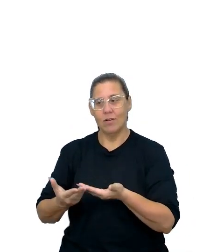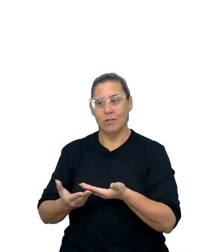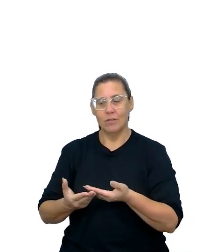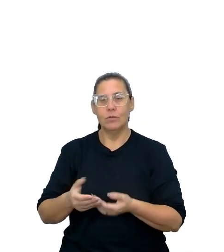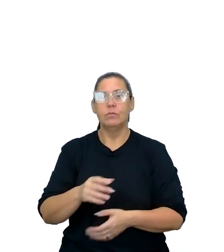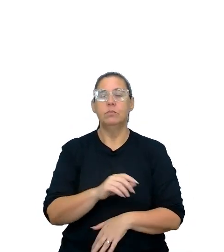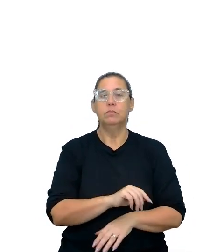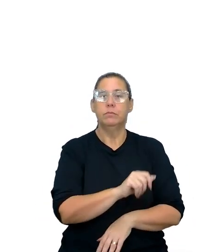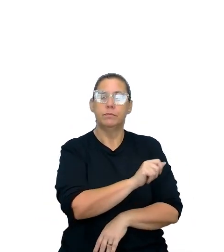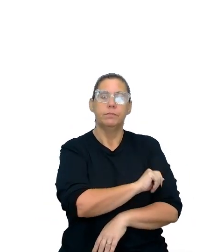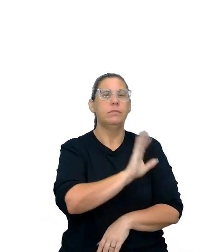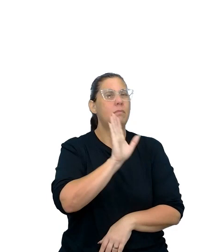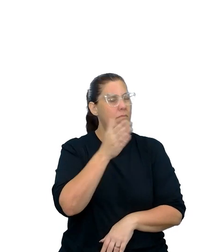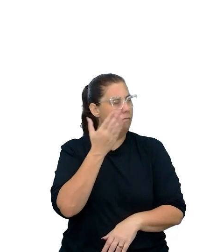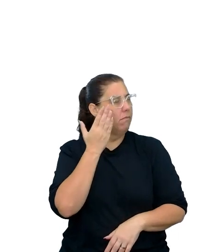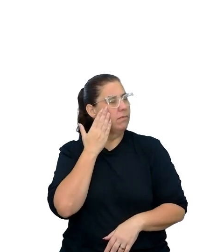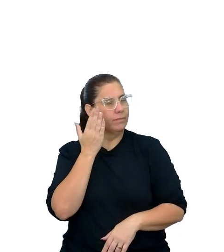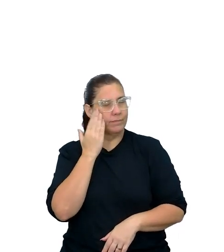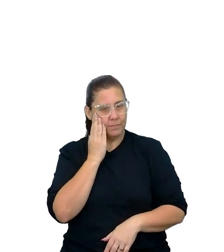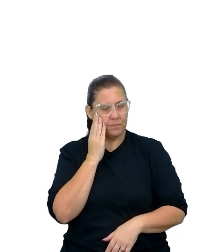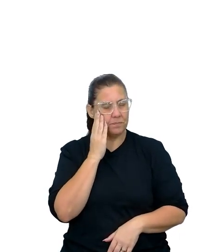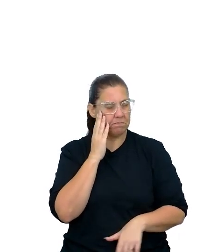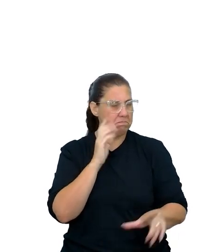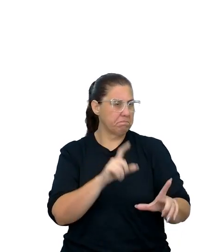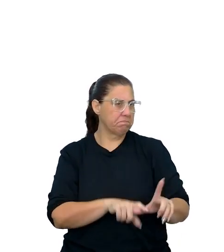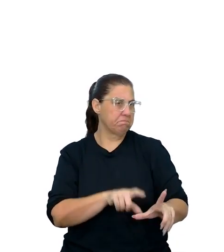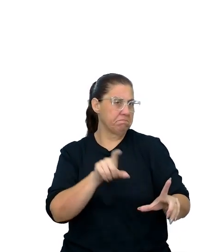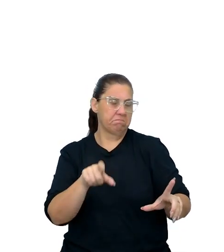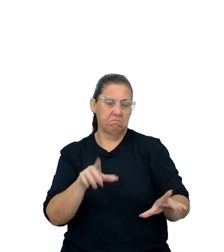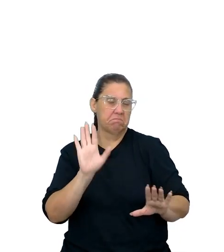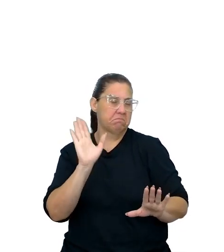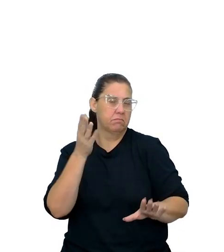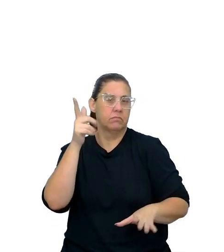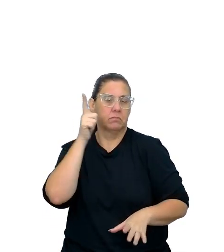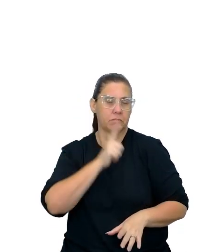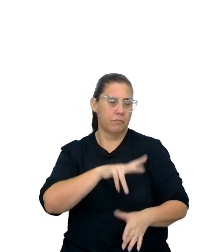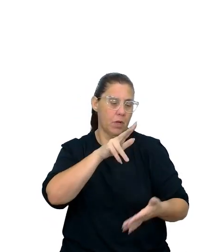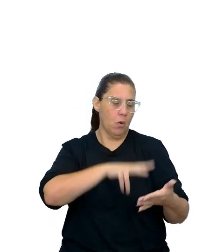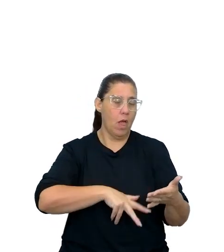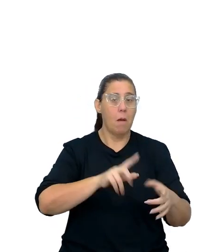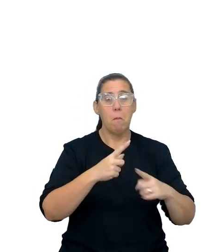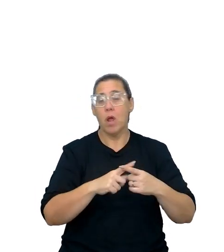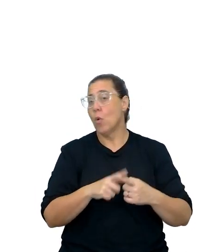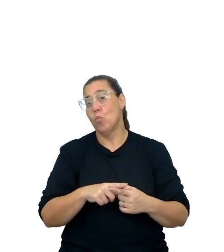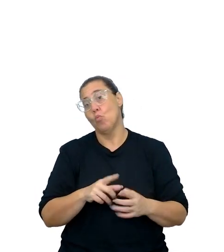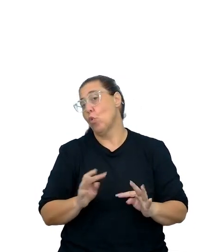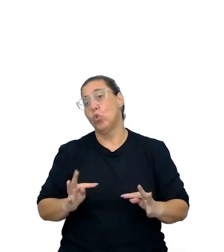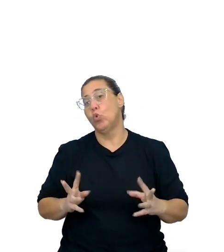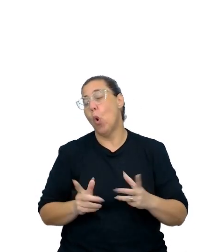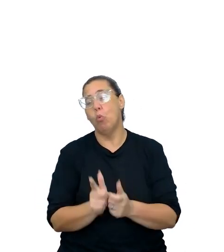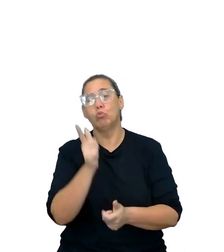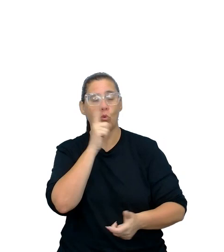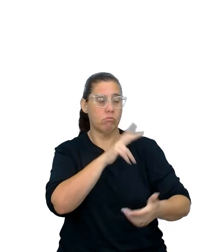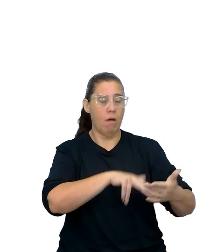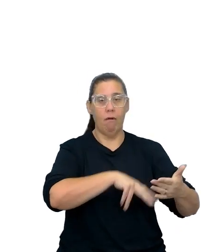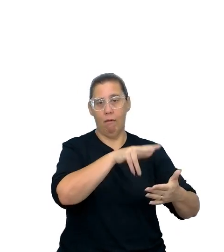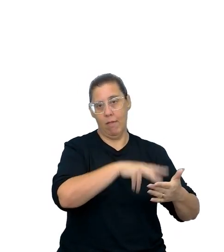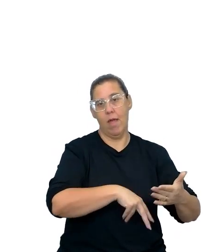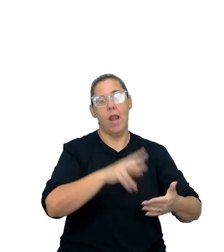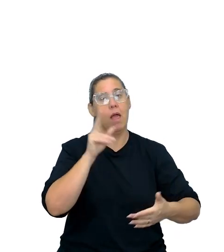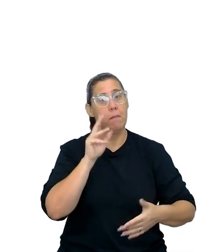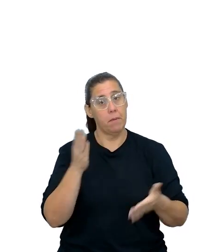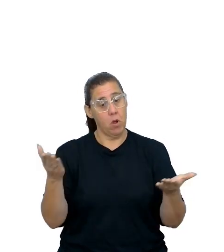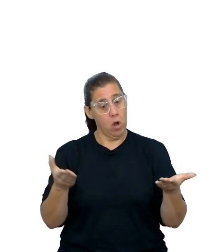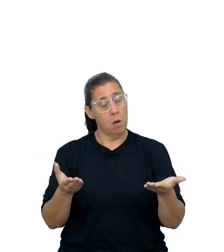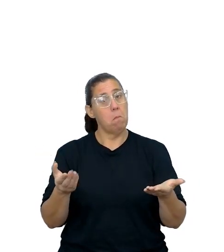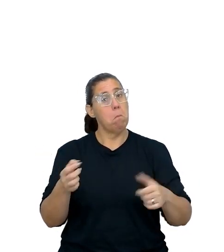têm domínio aí, né, autonomia da leitura, que infelizmente nem todos têm, né, lembrando aí o momento que nós